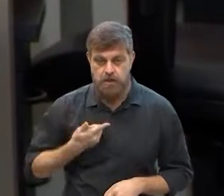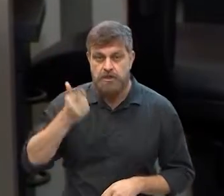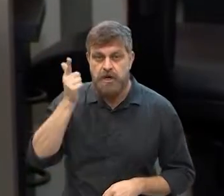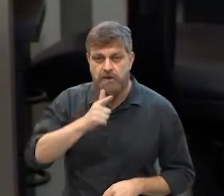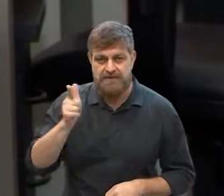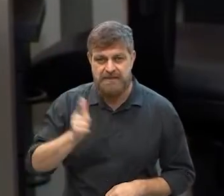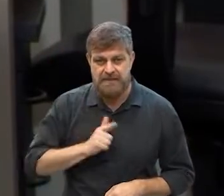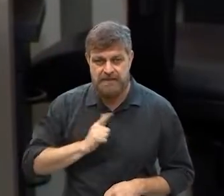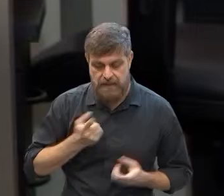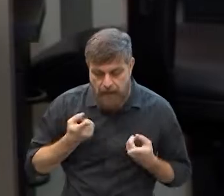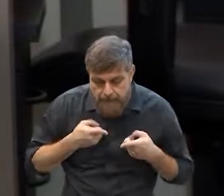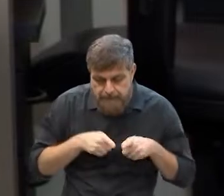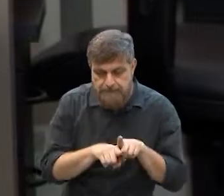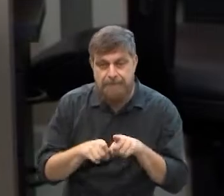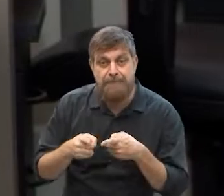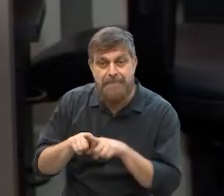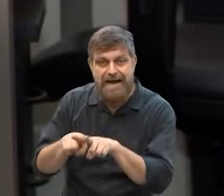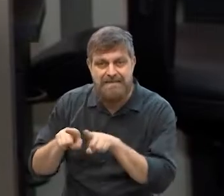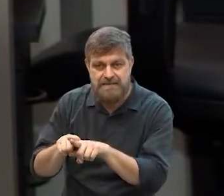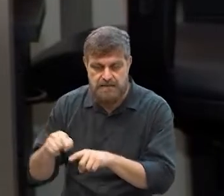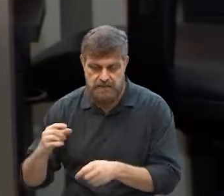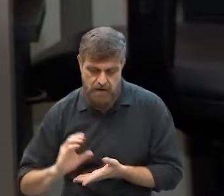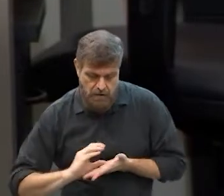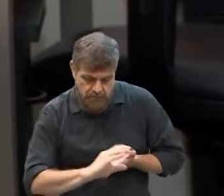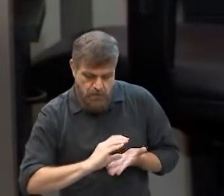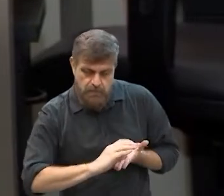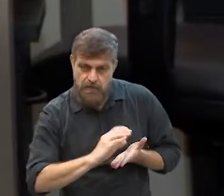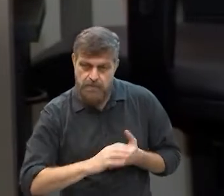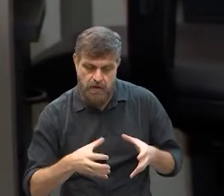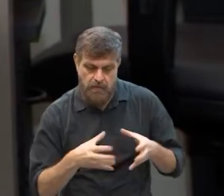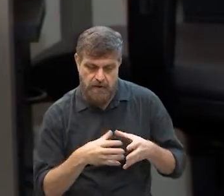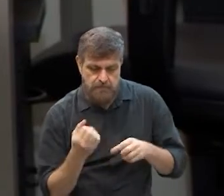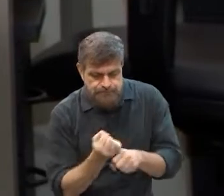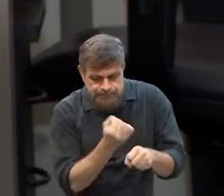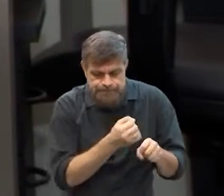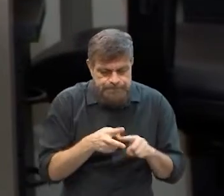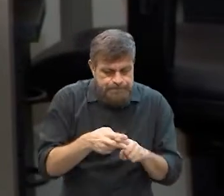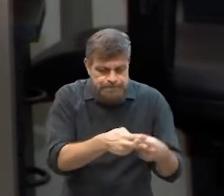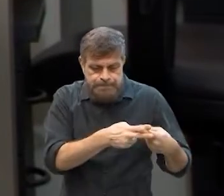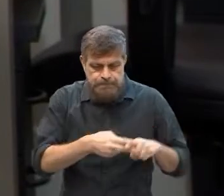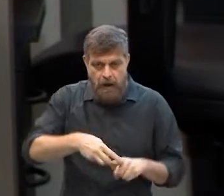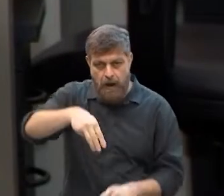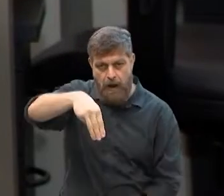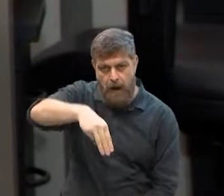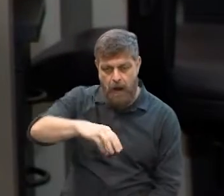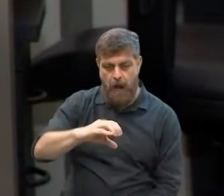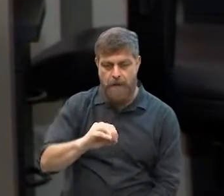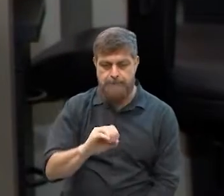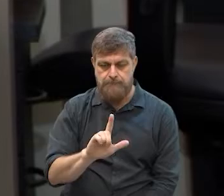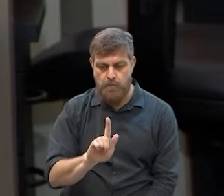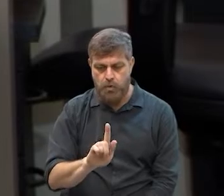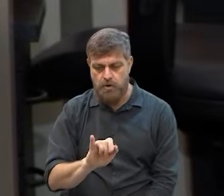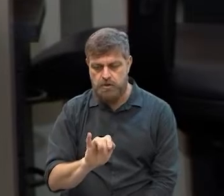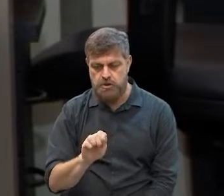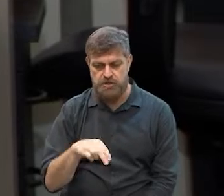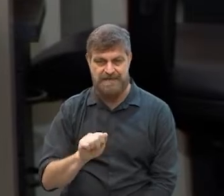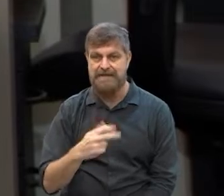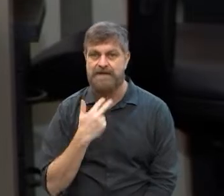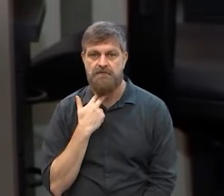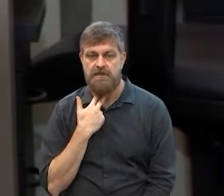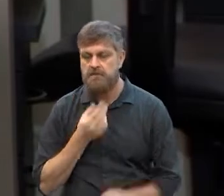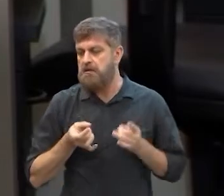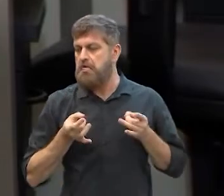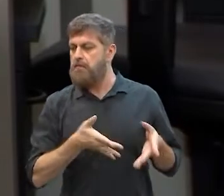apoios, parcerias para revitalizar o Campo da Mogiana. Nós não podemos abrir mão de um espaço no centro da cidade,